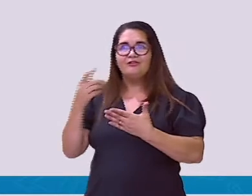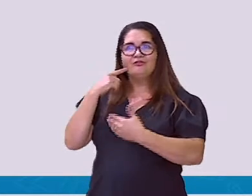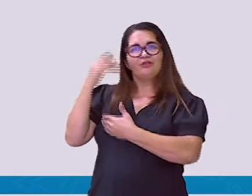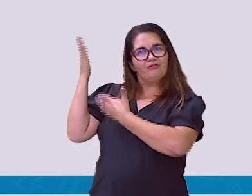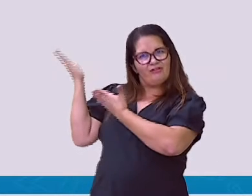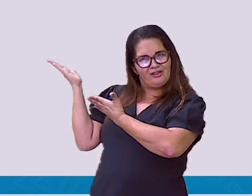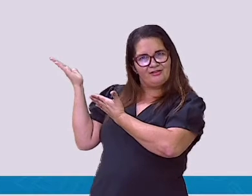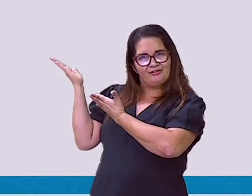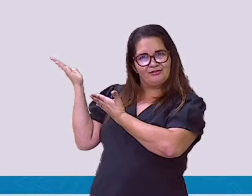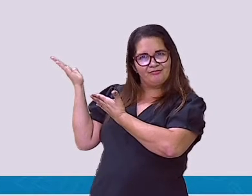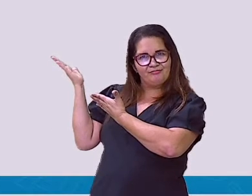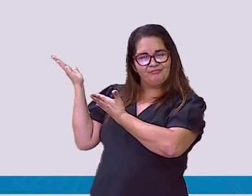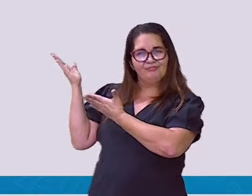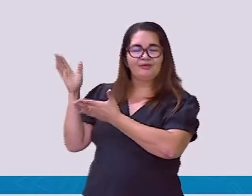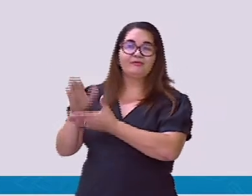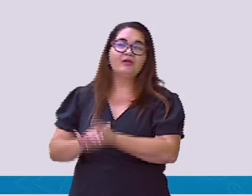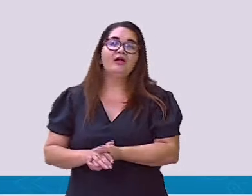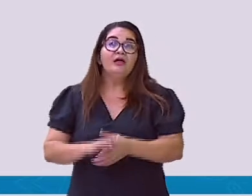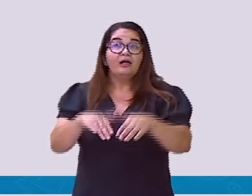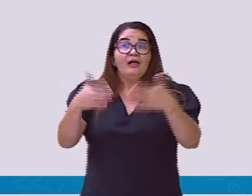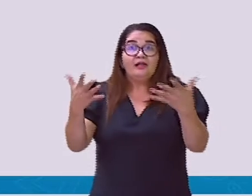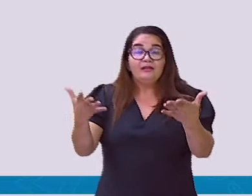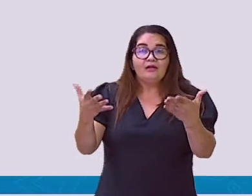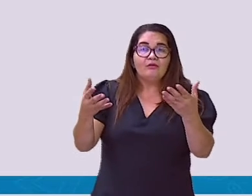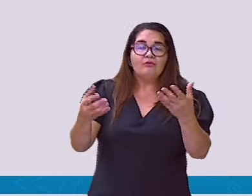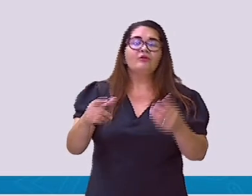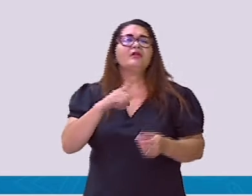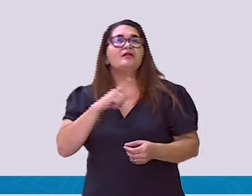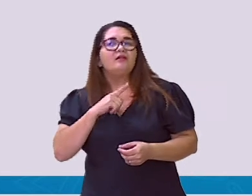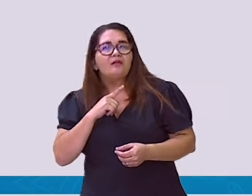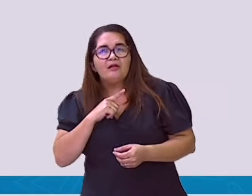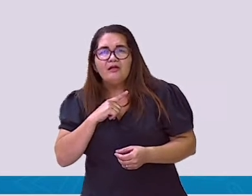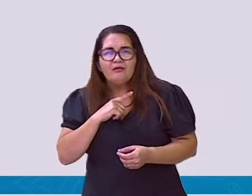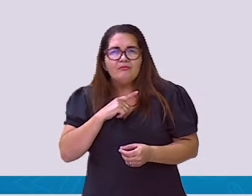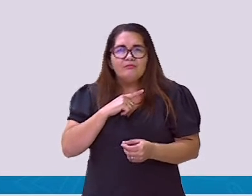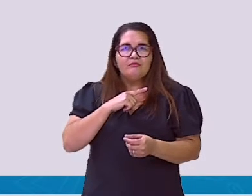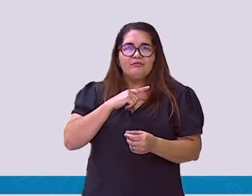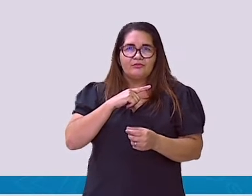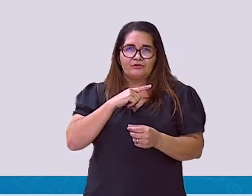no final. Então, nós vamos ter